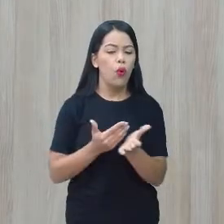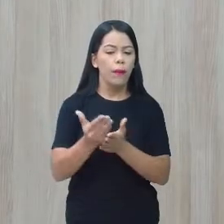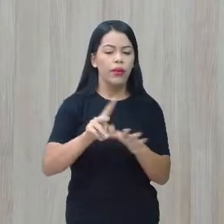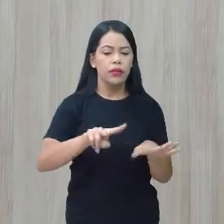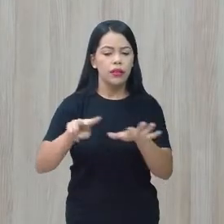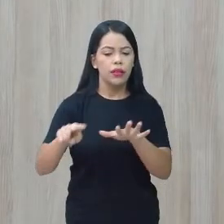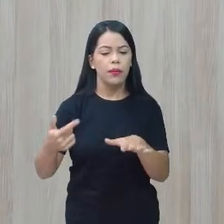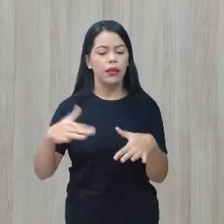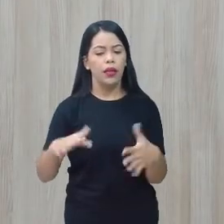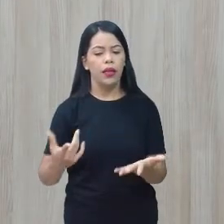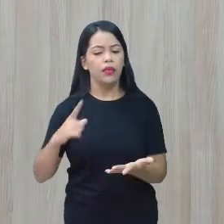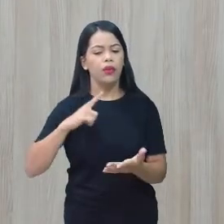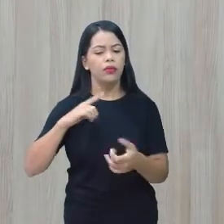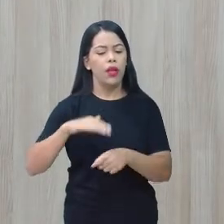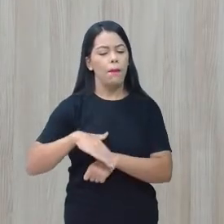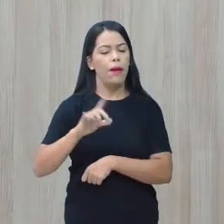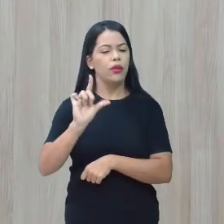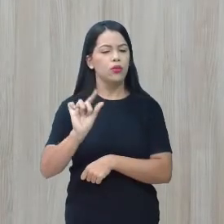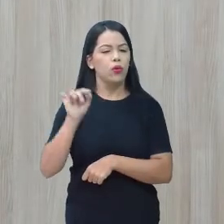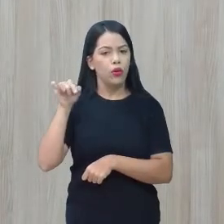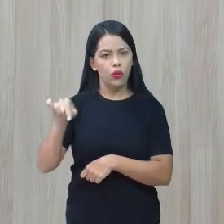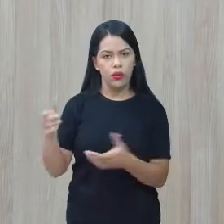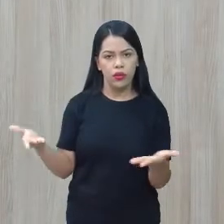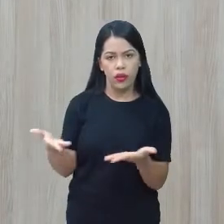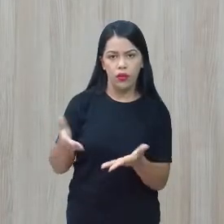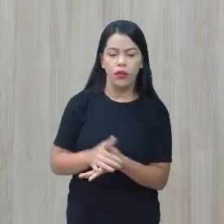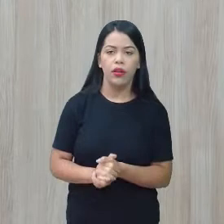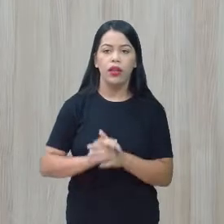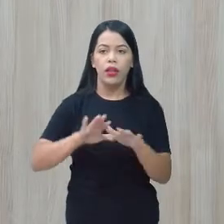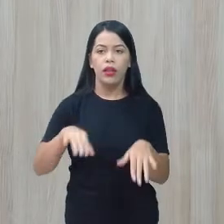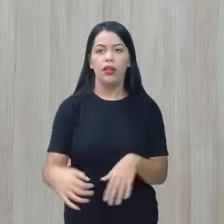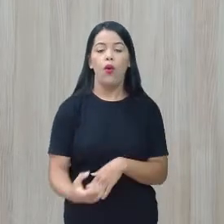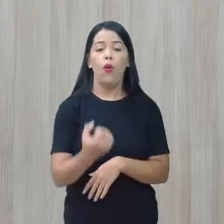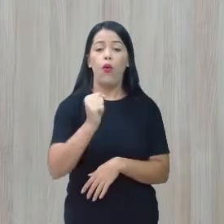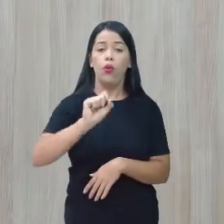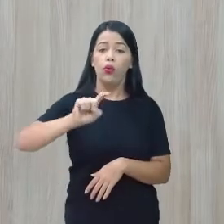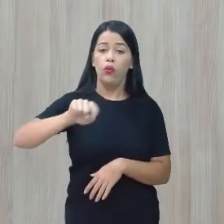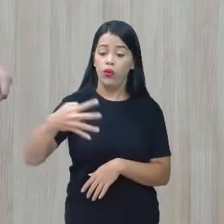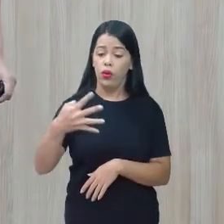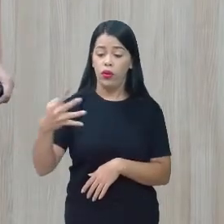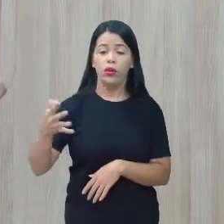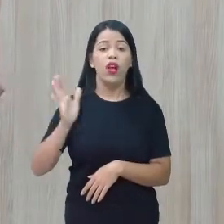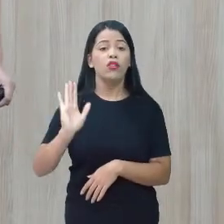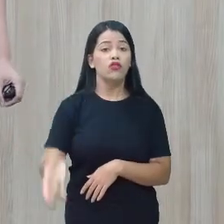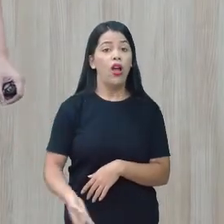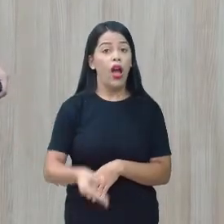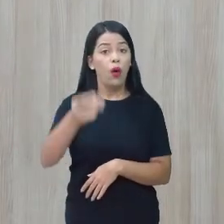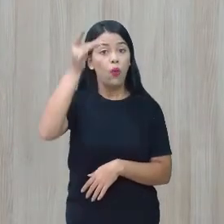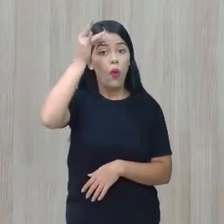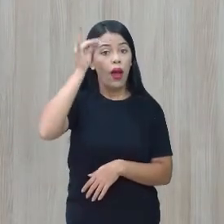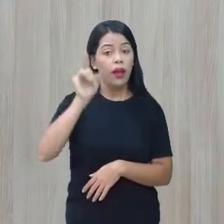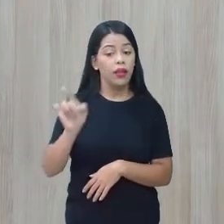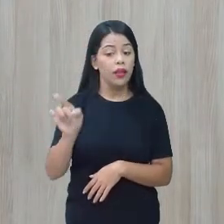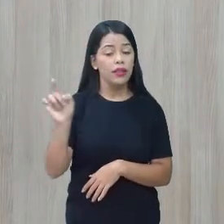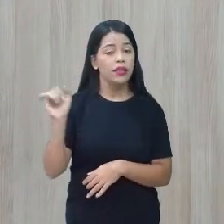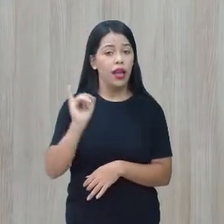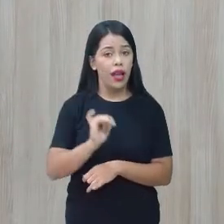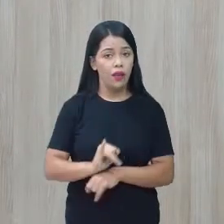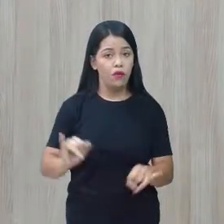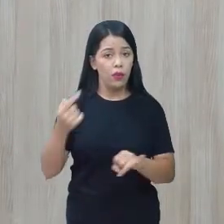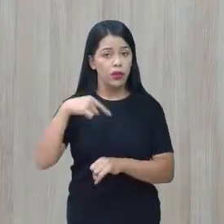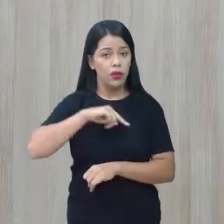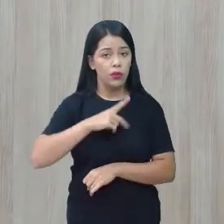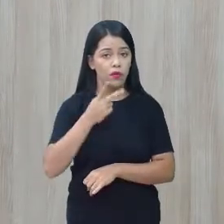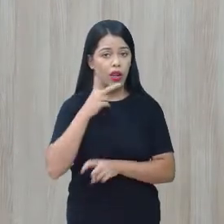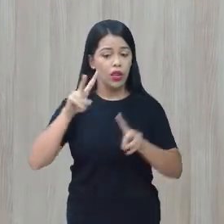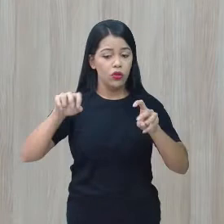que isso aí, tá bom? E falando sobre esse 8,44, já guarda essa informação para a gente comentar um pouquinho sobre ela mais na frente,